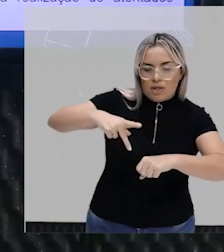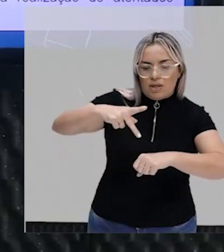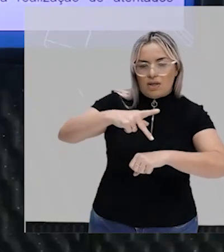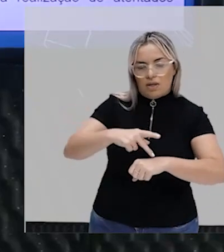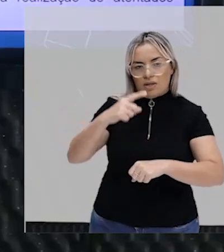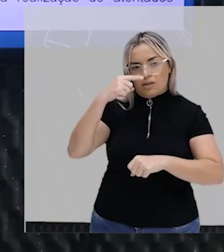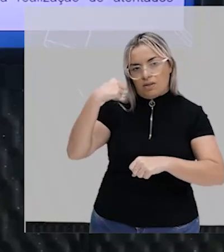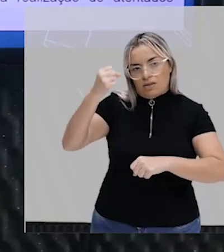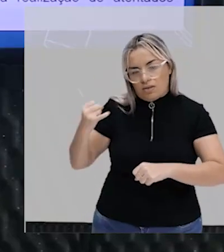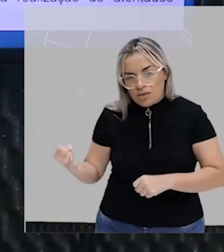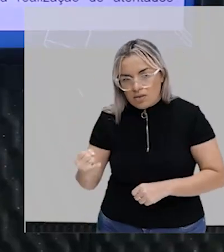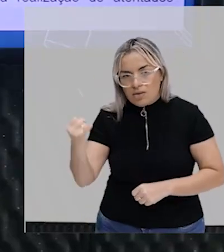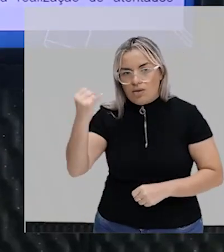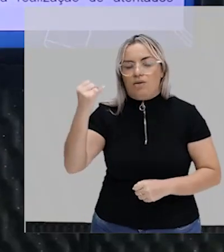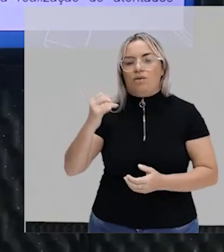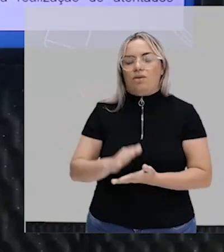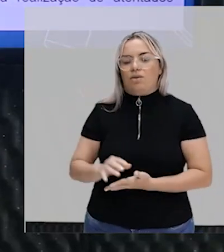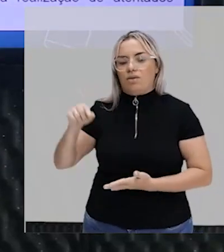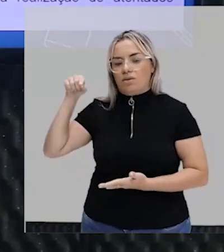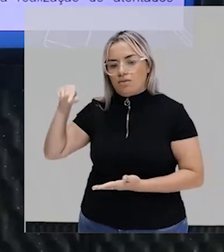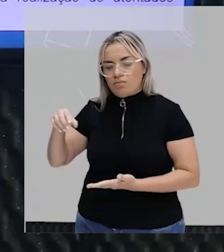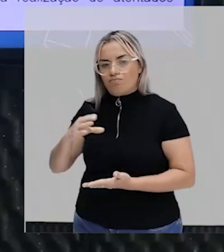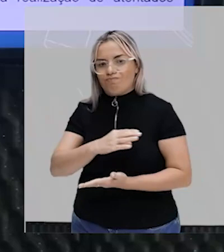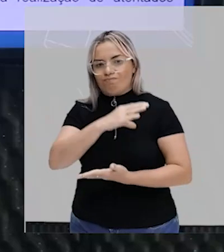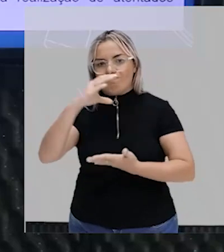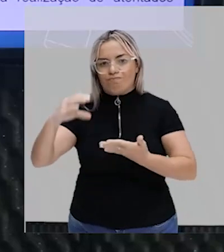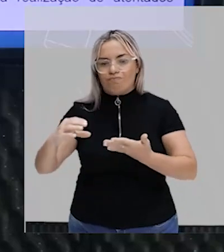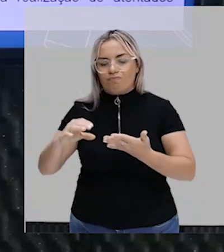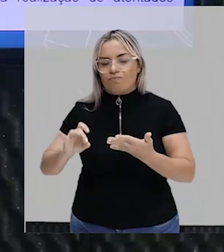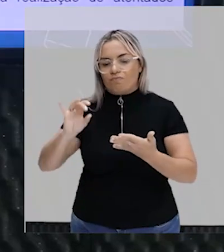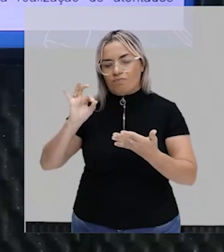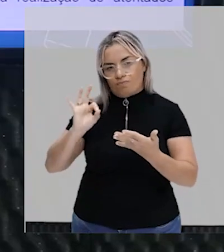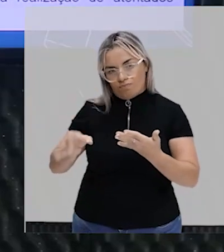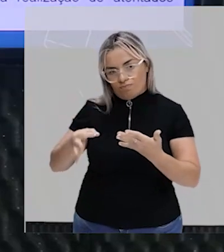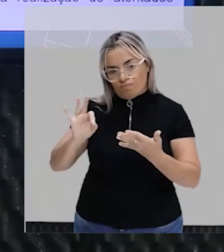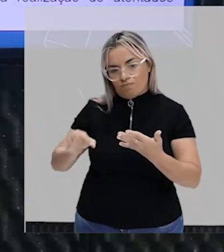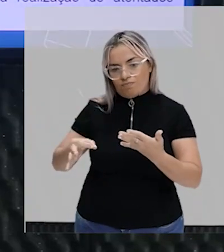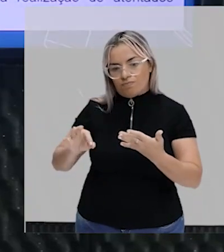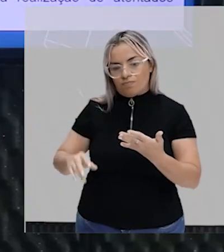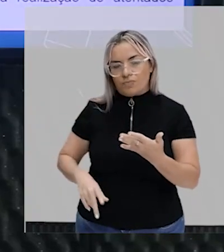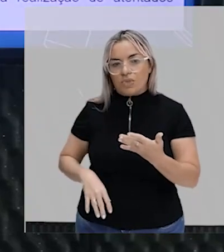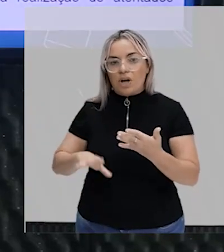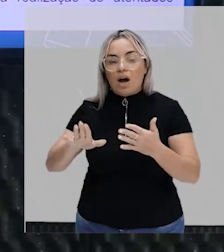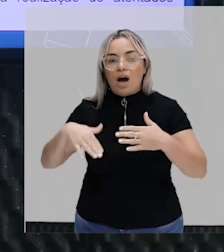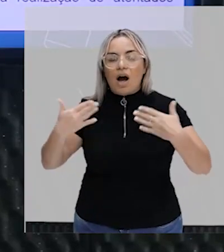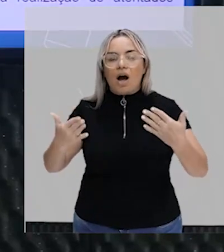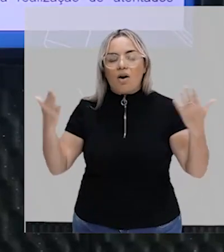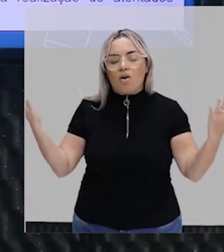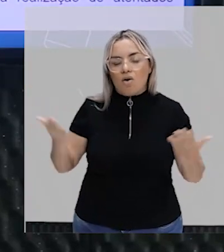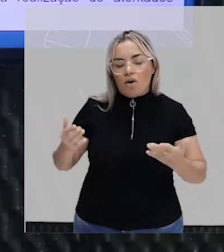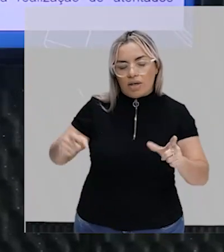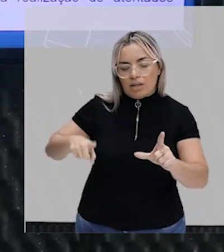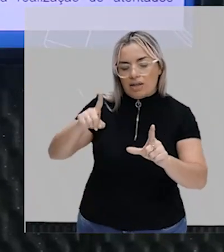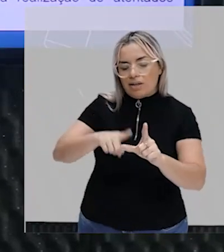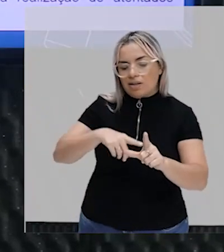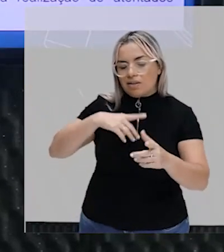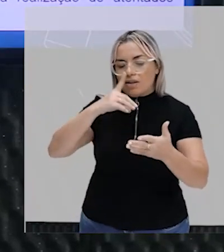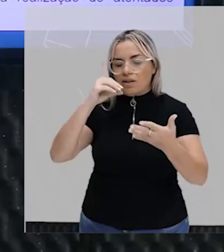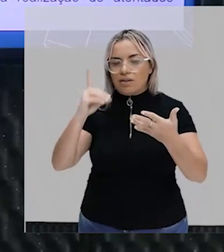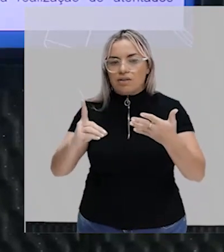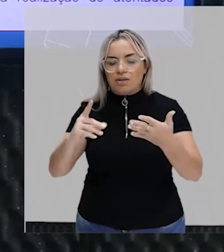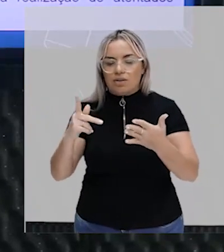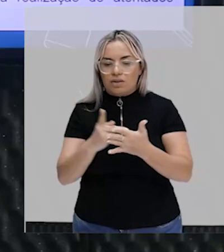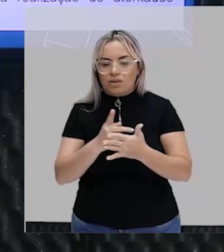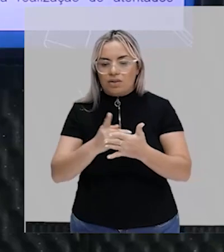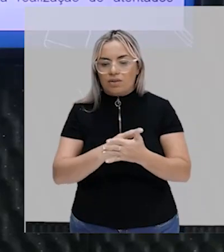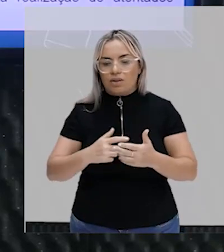país, beleza? Então isso aqui está correto, tá? Então vamos ver aqui o erro da letra D. A luta da Irlanda do Norte por